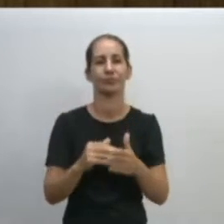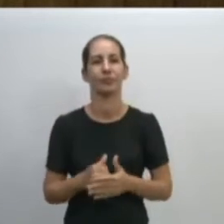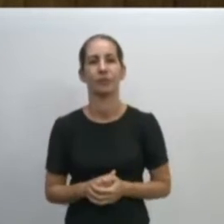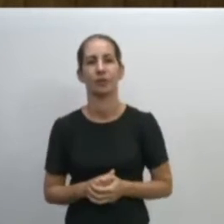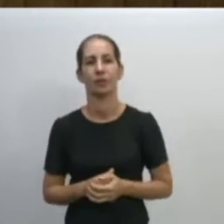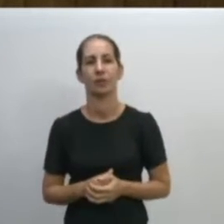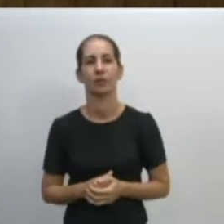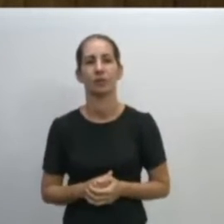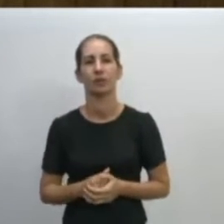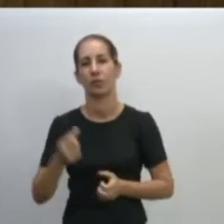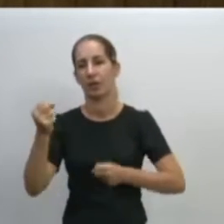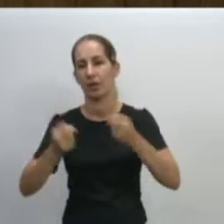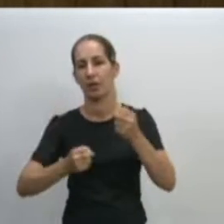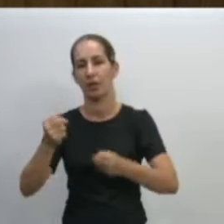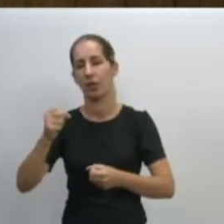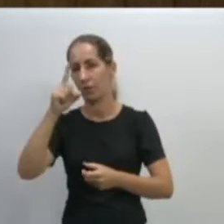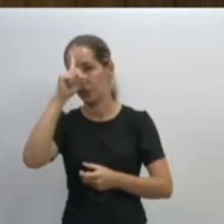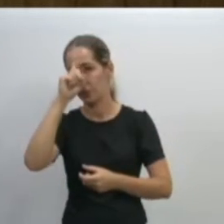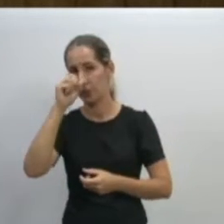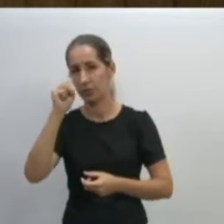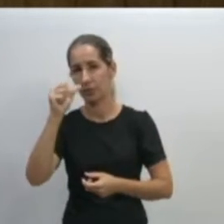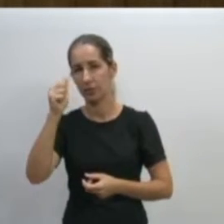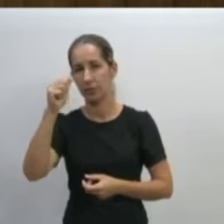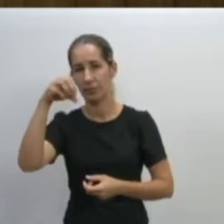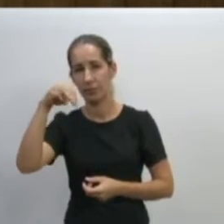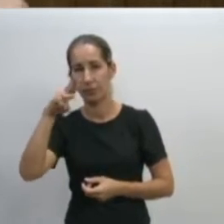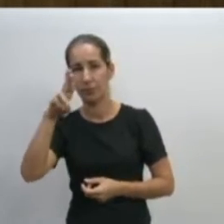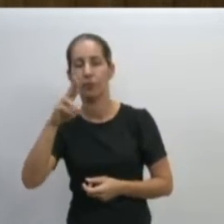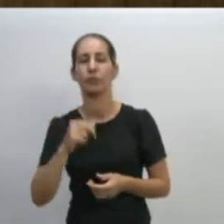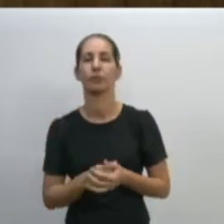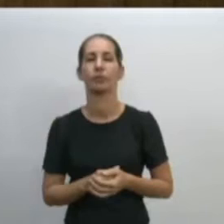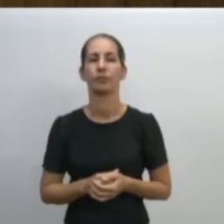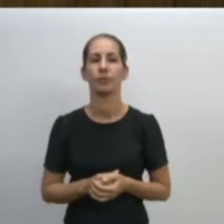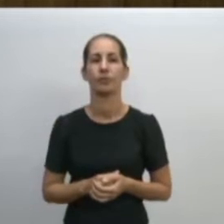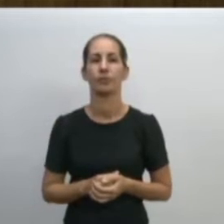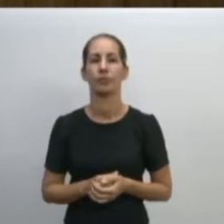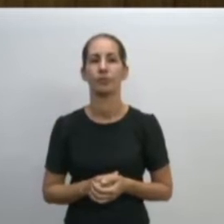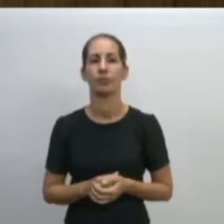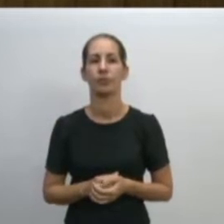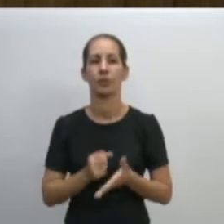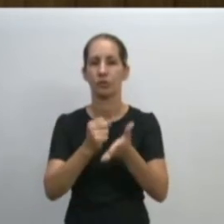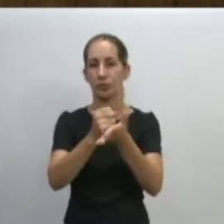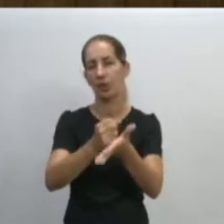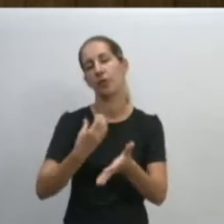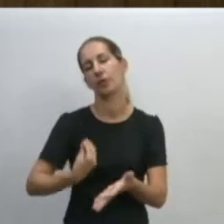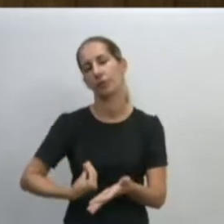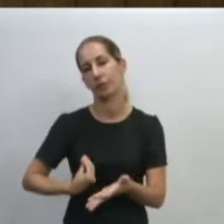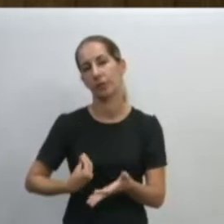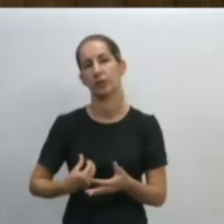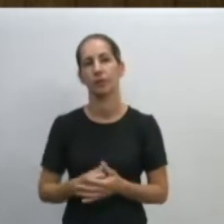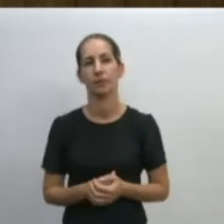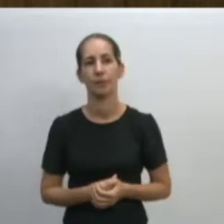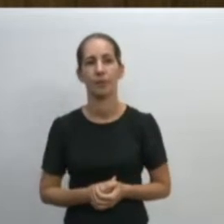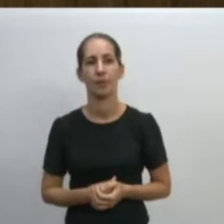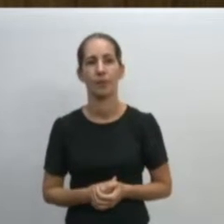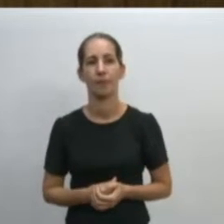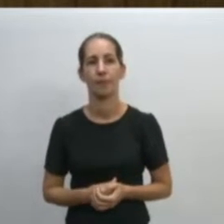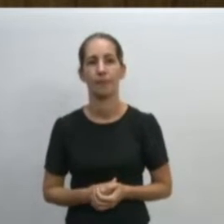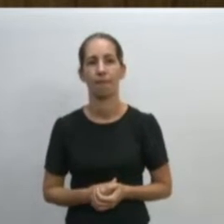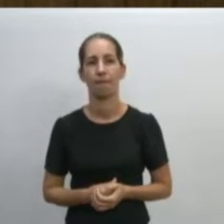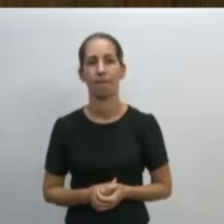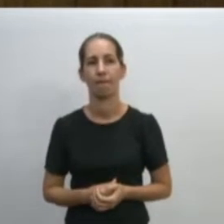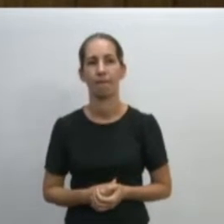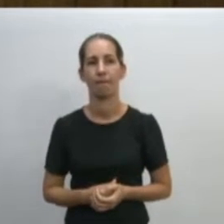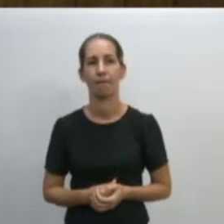impossibilitando um carro do SAMU poder fazer salvar uma vida, né, fazer um socorro, prestar um socorro